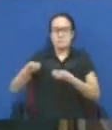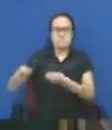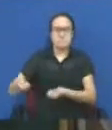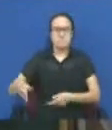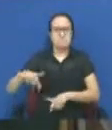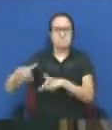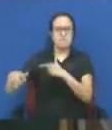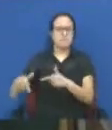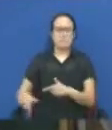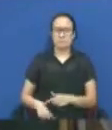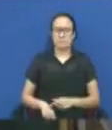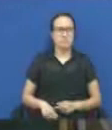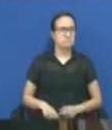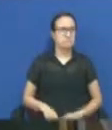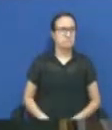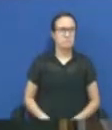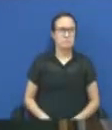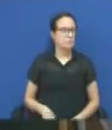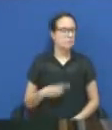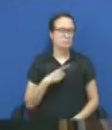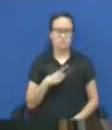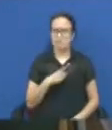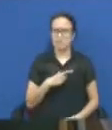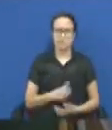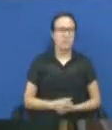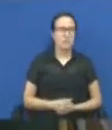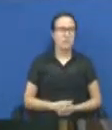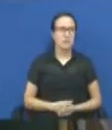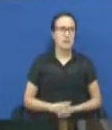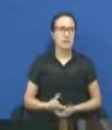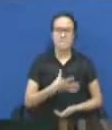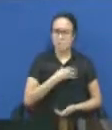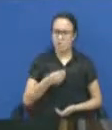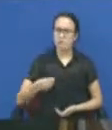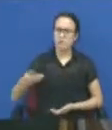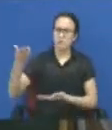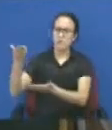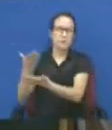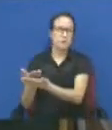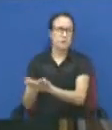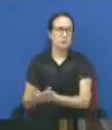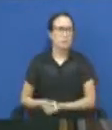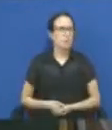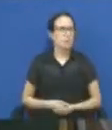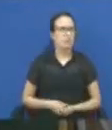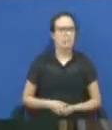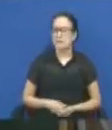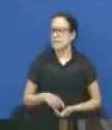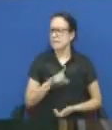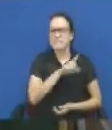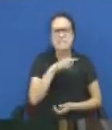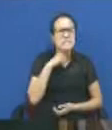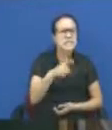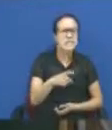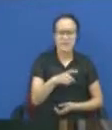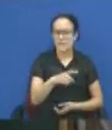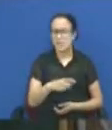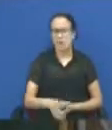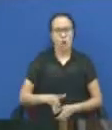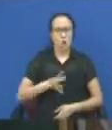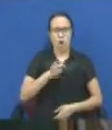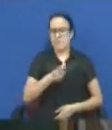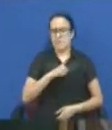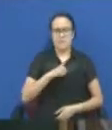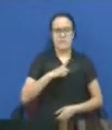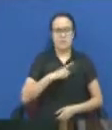teria coragem. Eu não teria coragem. Eu pegaria meu filho de 14 anos e botaria na escola para estudar. Nenhum de nós teria coragem. Iríamos pegar os